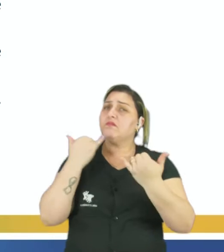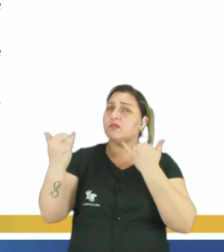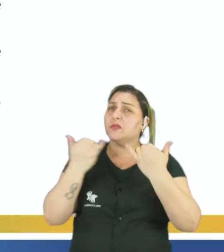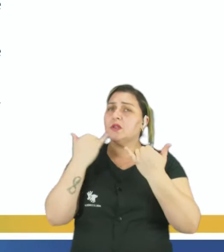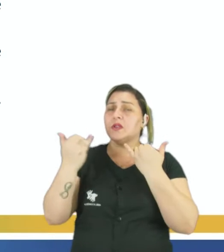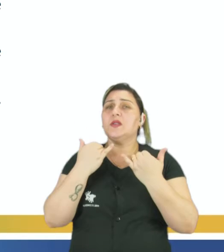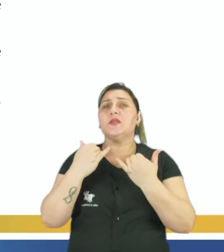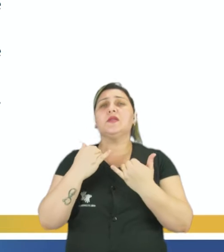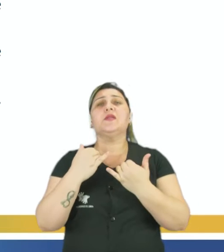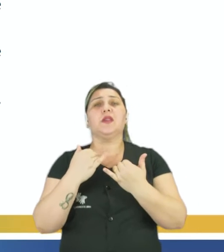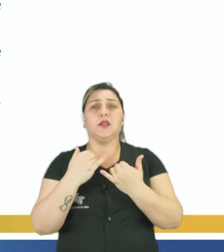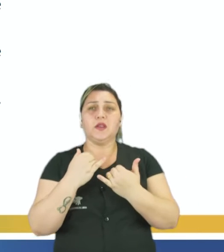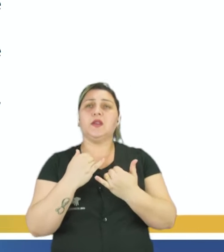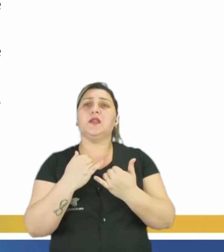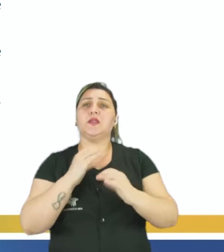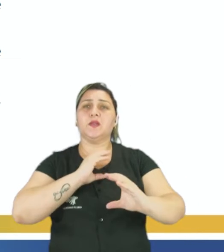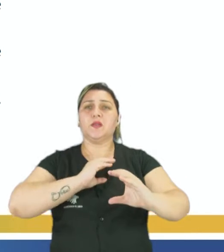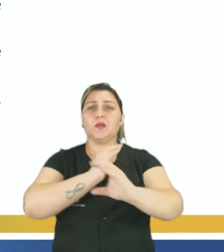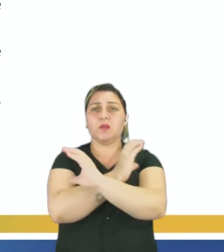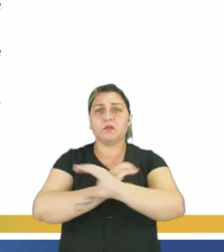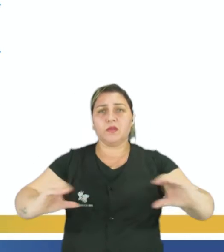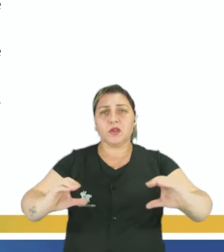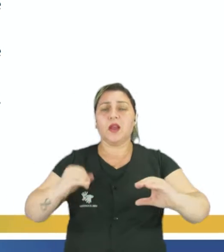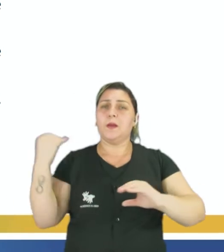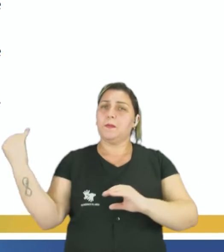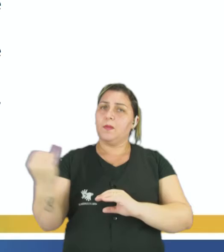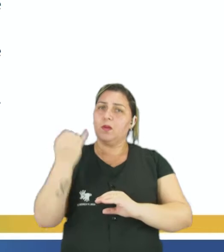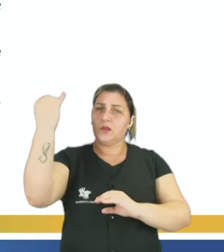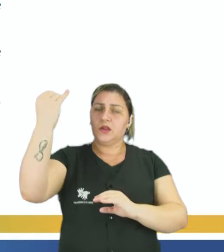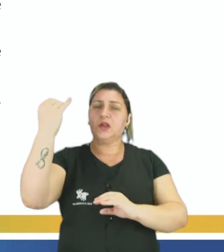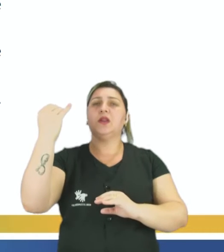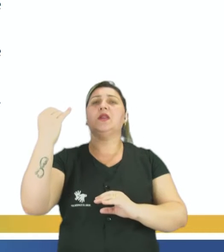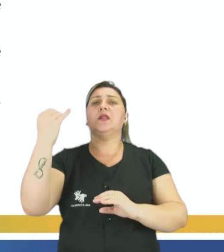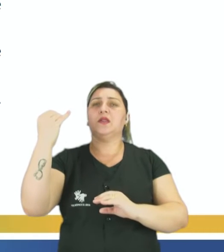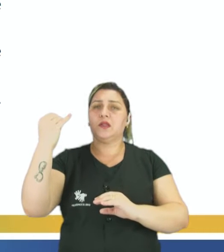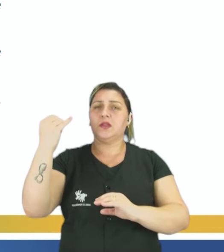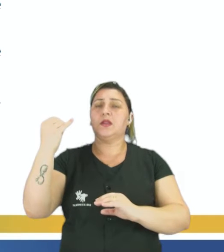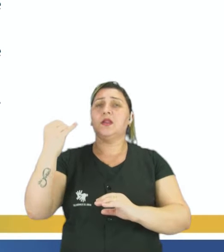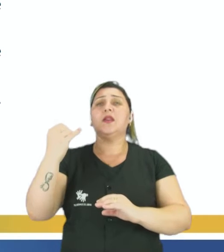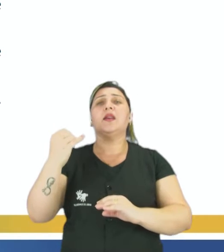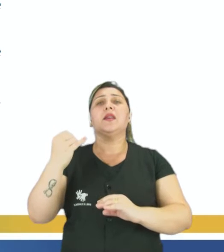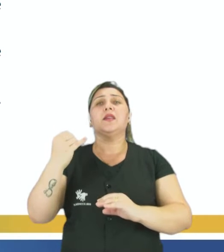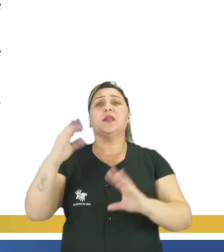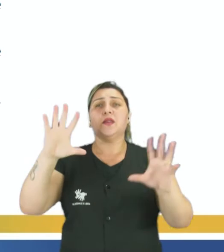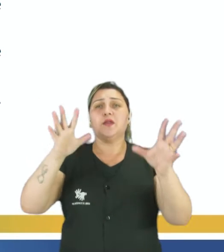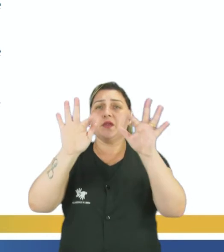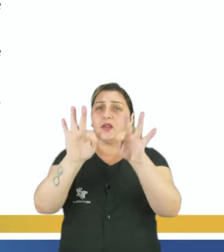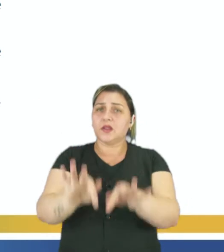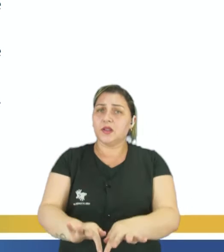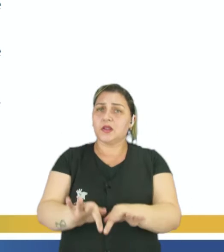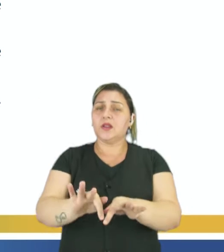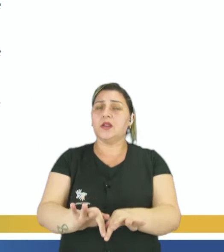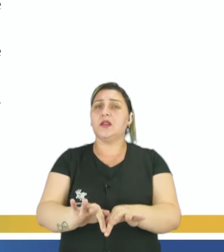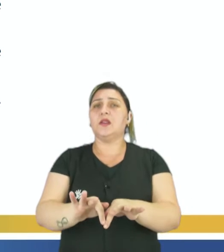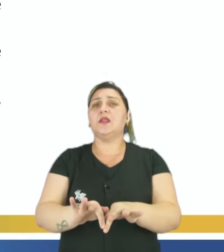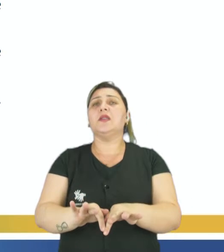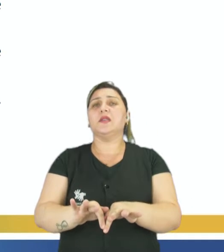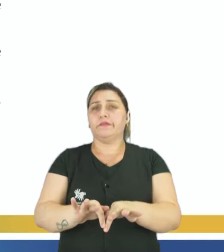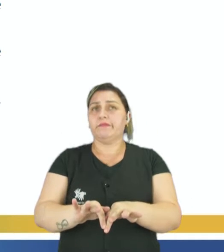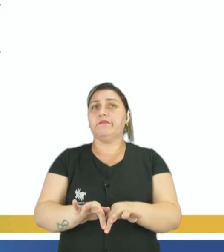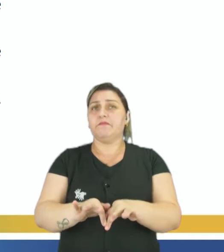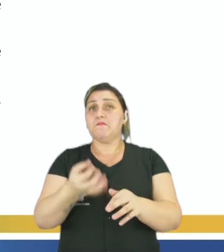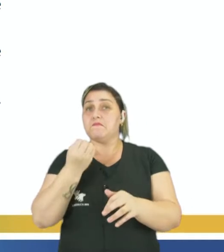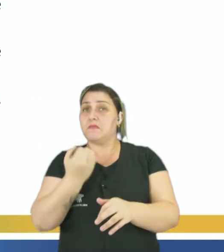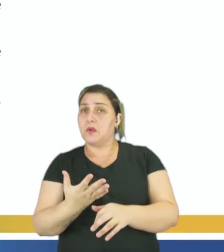informações confiáveis, isso é importante, tá bom? E se apoie em conclusões, considerações